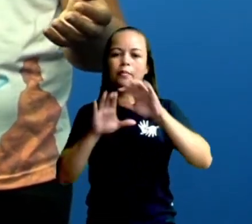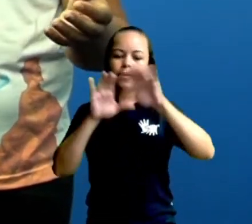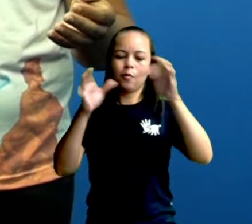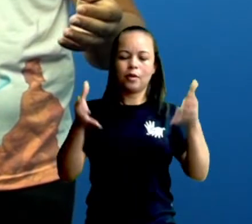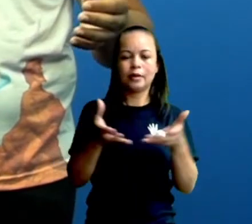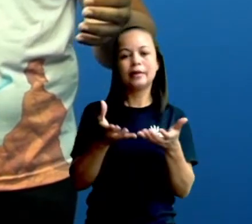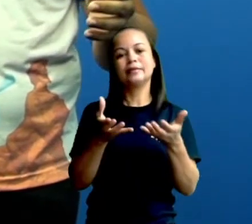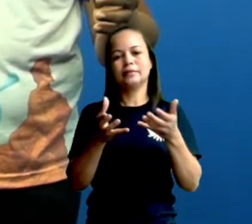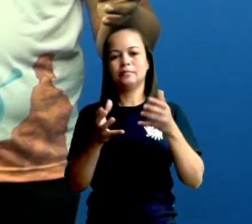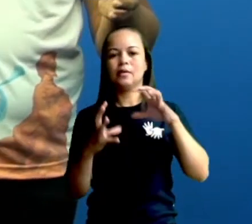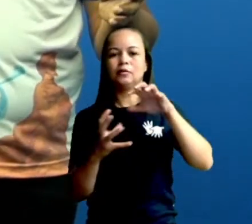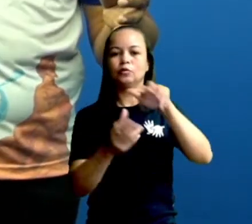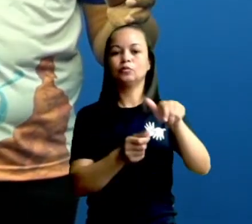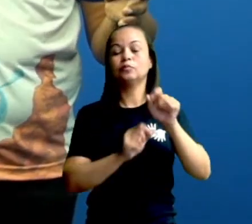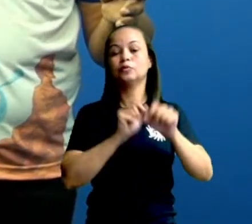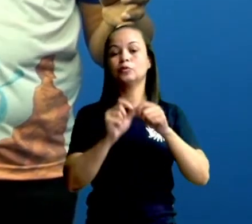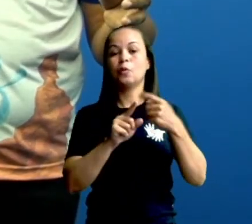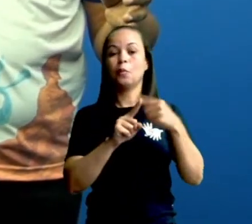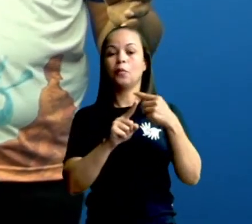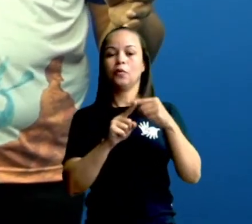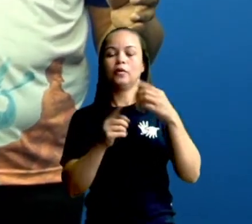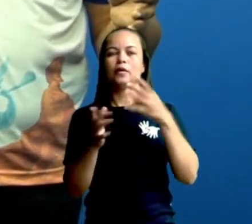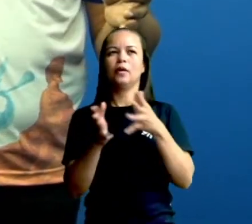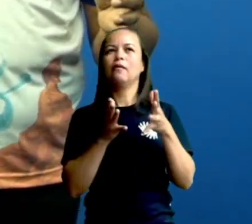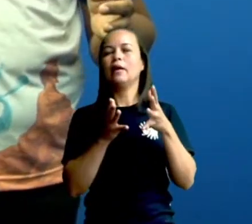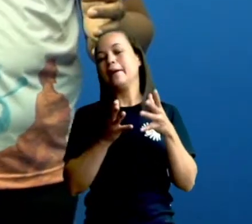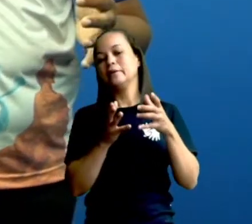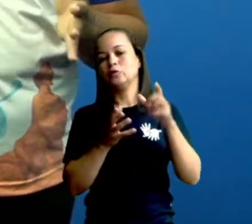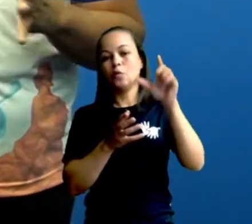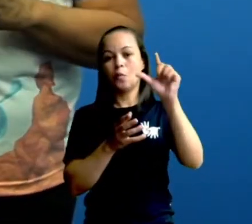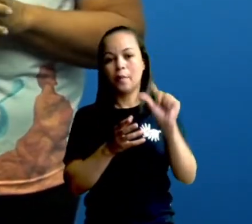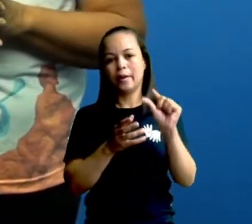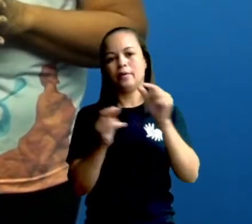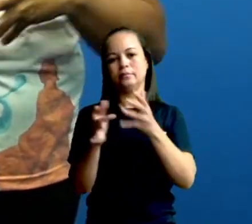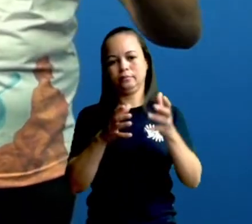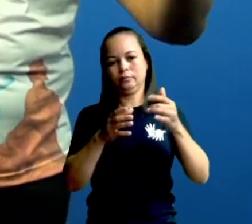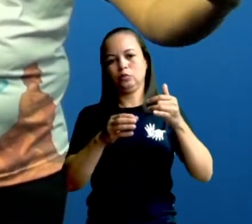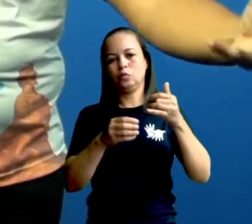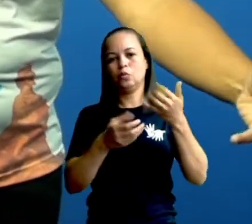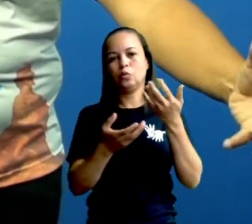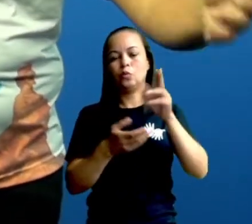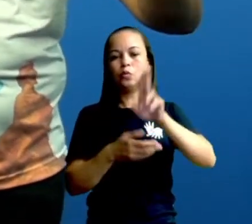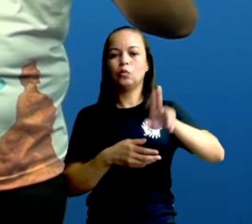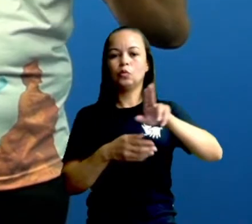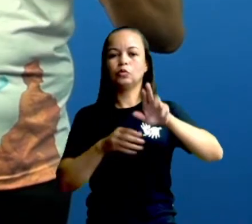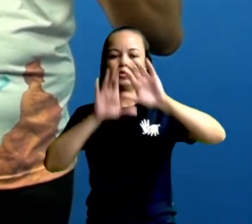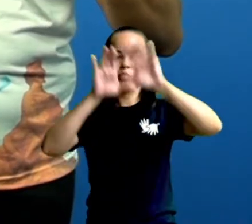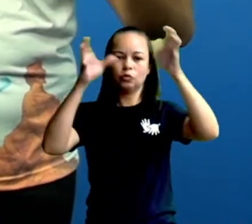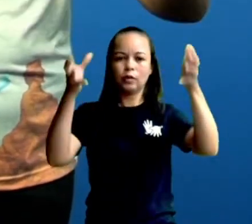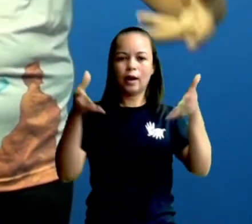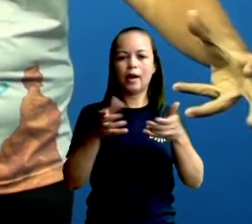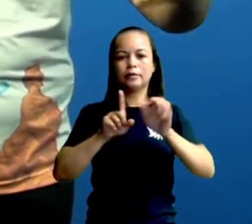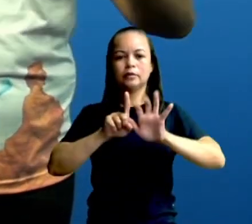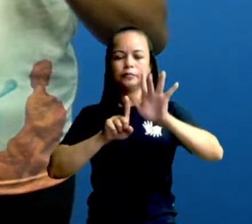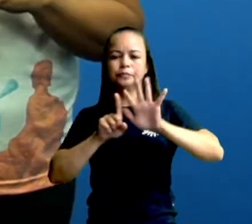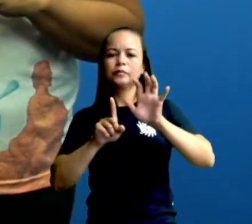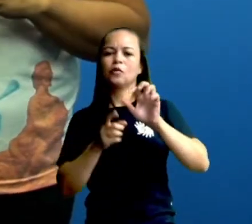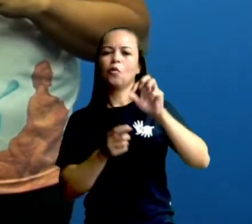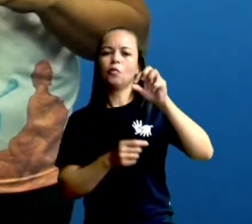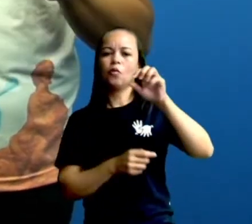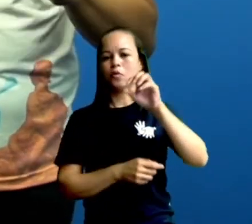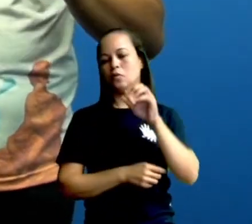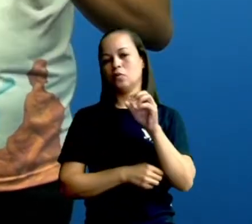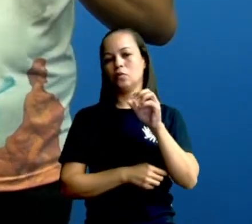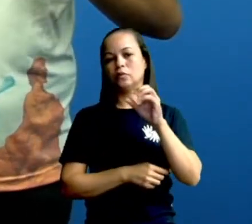Por quê? Porque é menos emissões de gases do efeito estufa, como o CO2, o